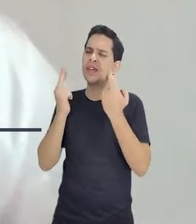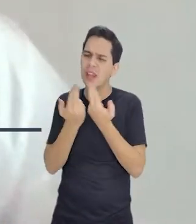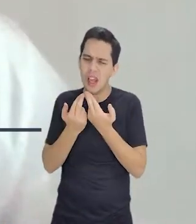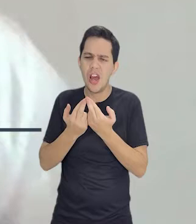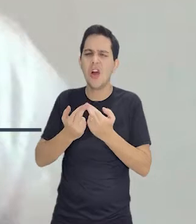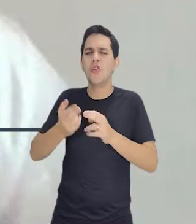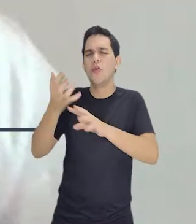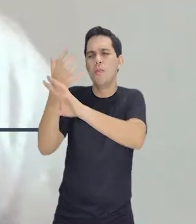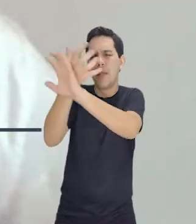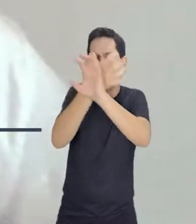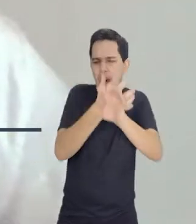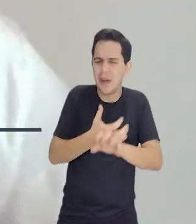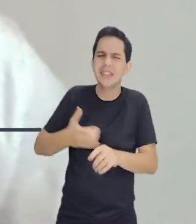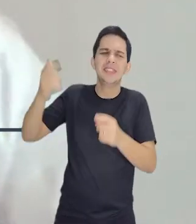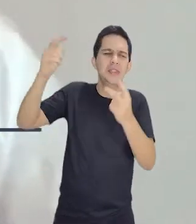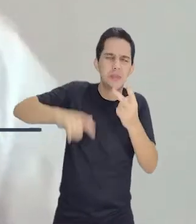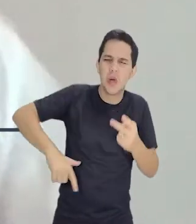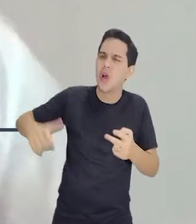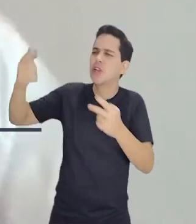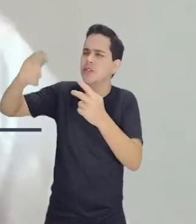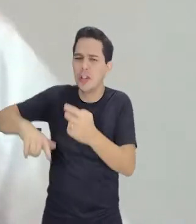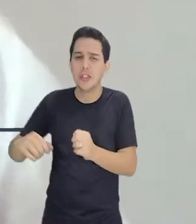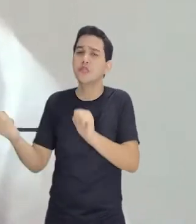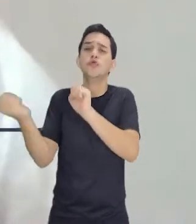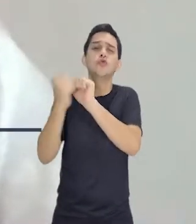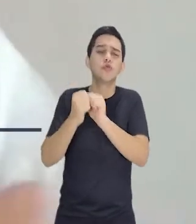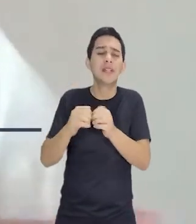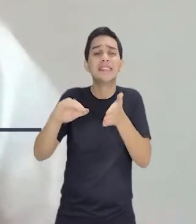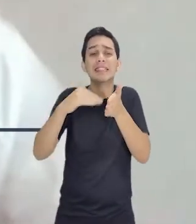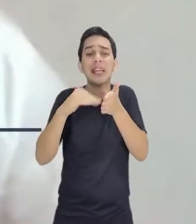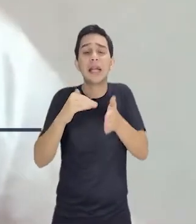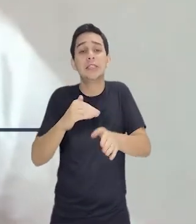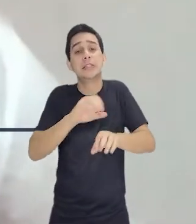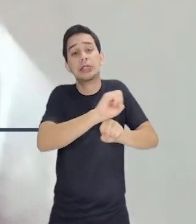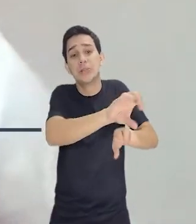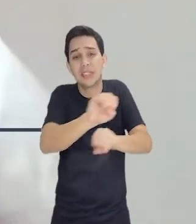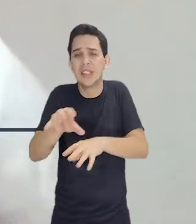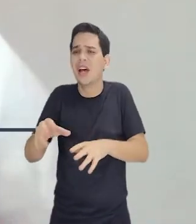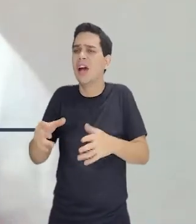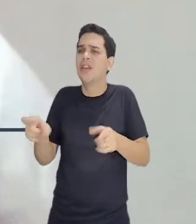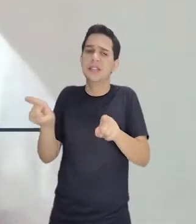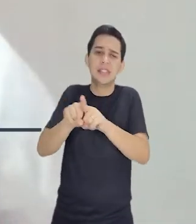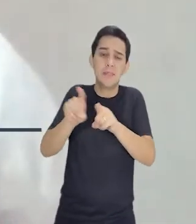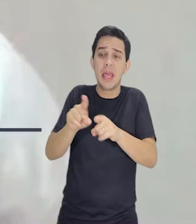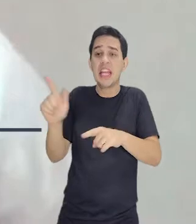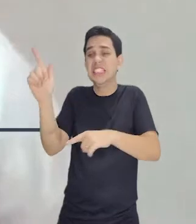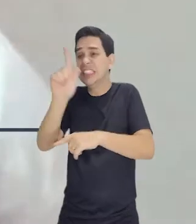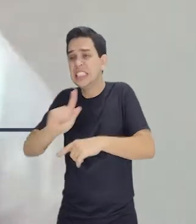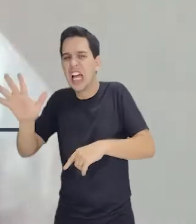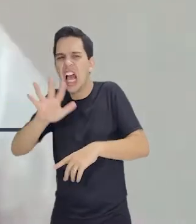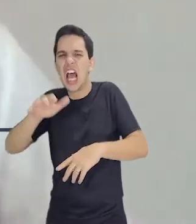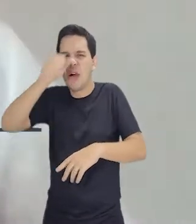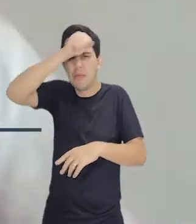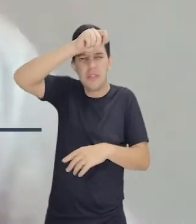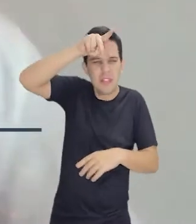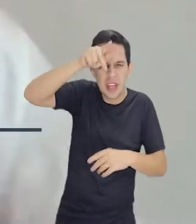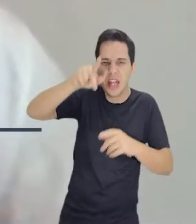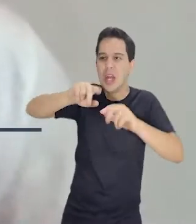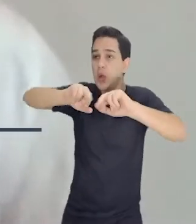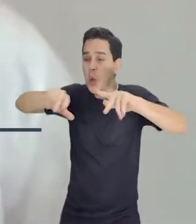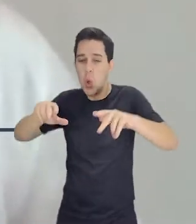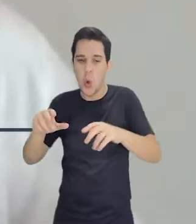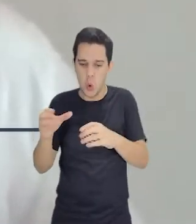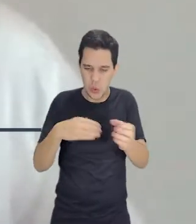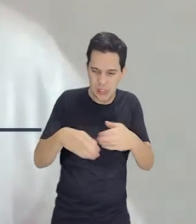senhora secretária municipal de educação, com diversos setores também, tanto da gestão pública, quanto também os conselhos